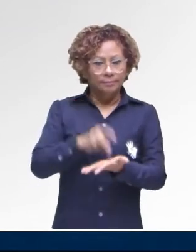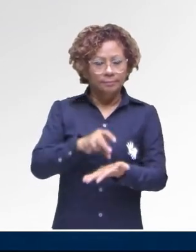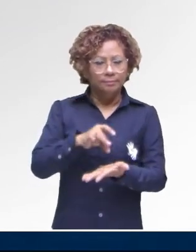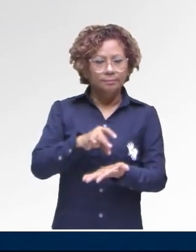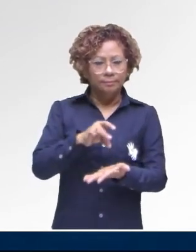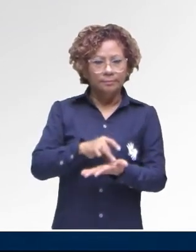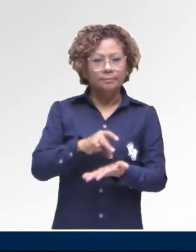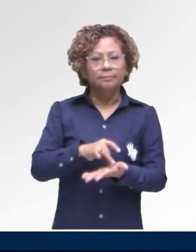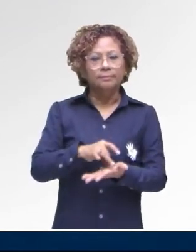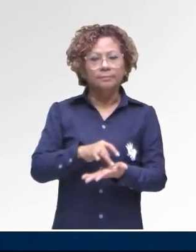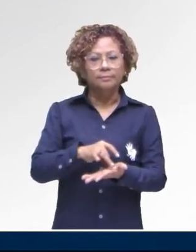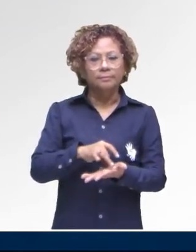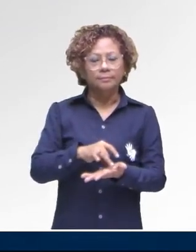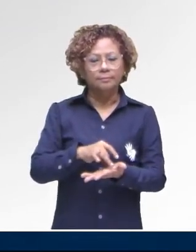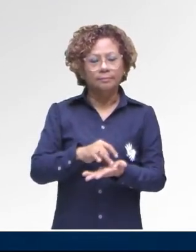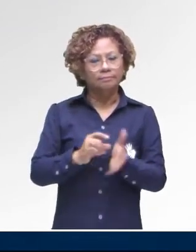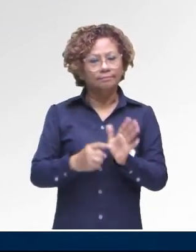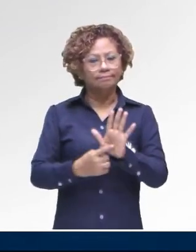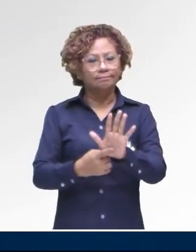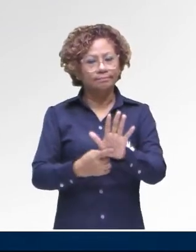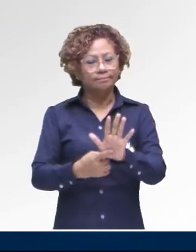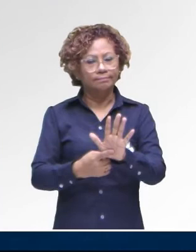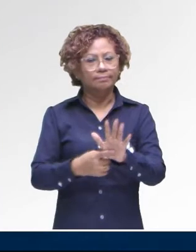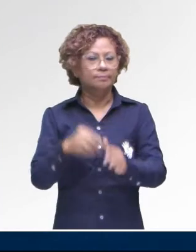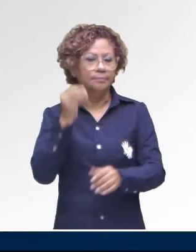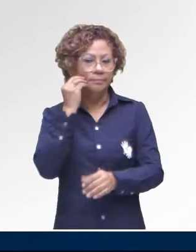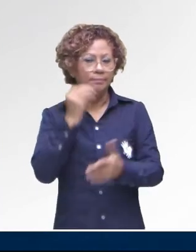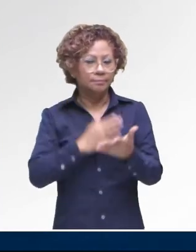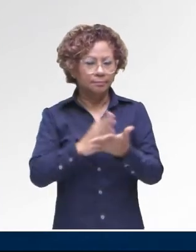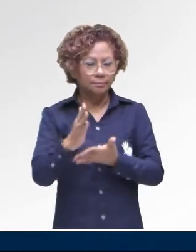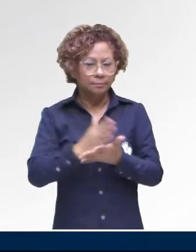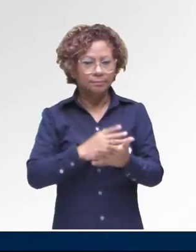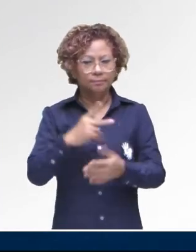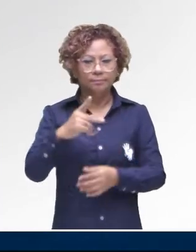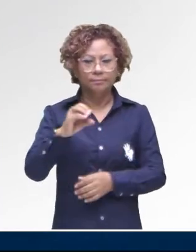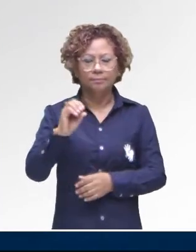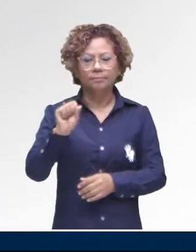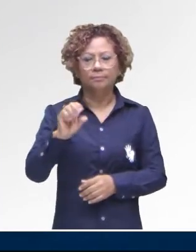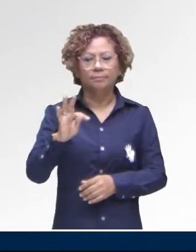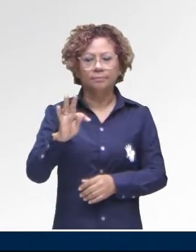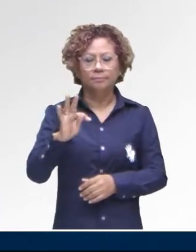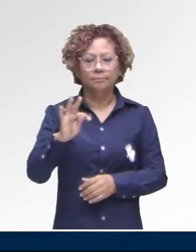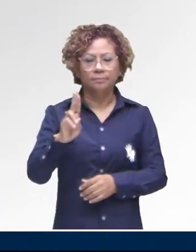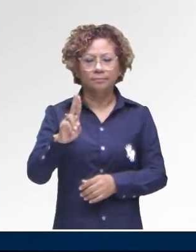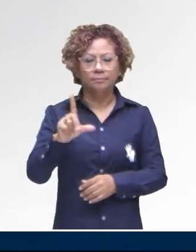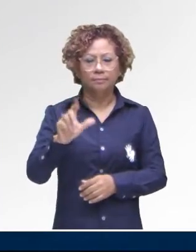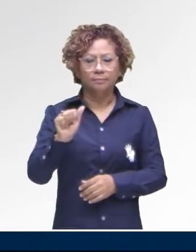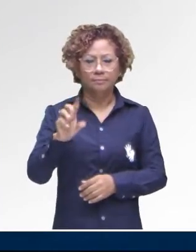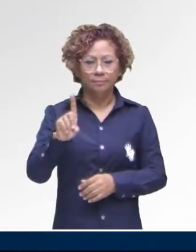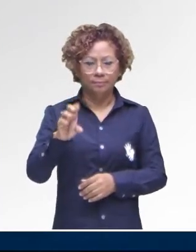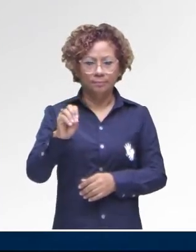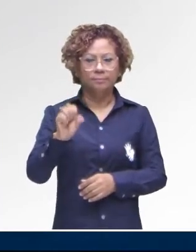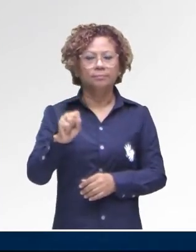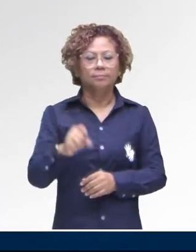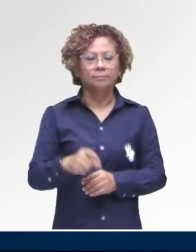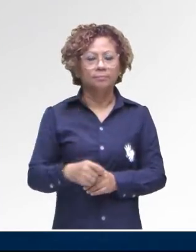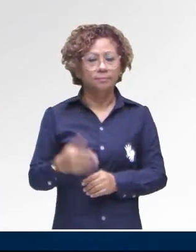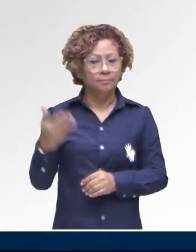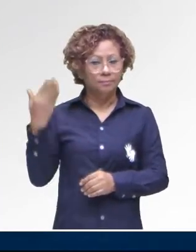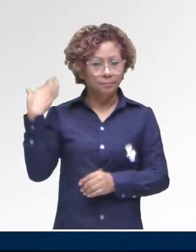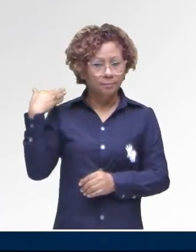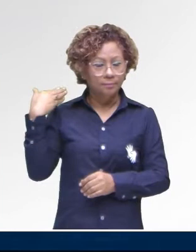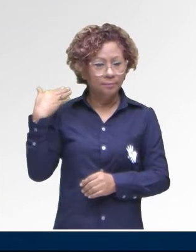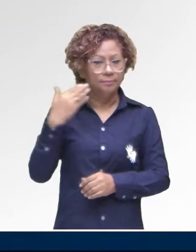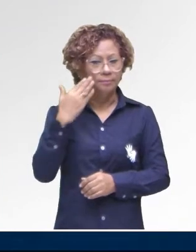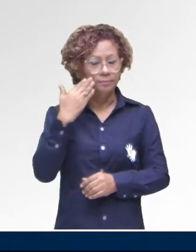demonstração. Veremos alguns postulados que relacionam as noções primitivas apresentadas anteriormente. Então, nós